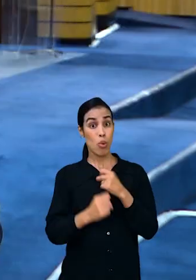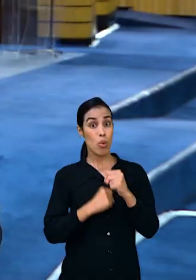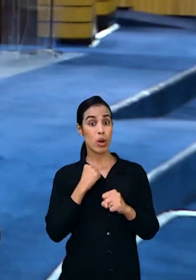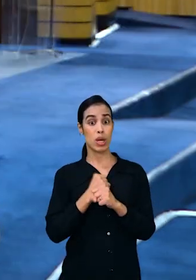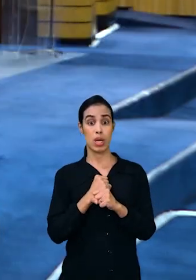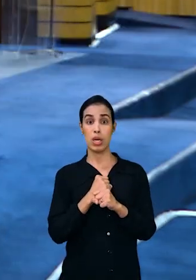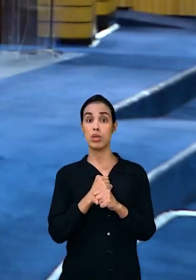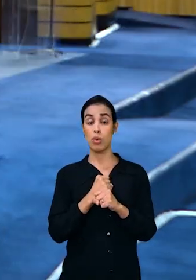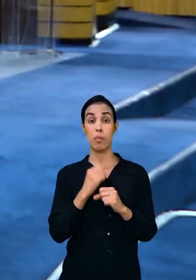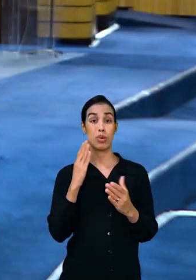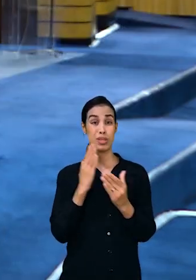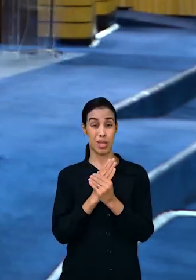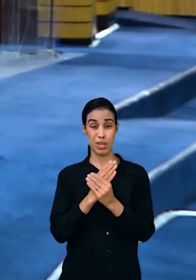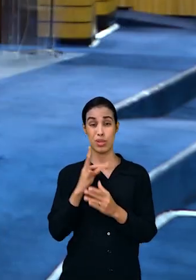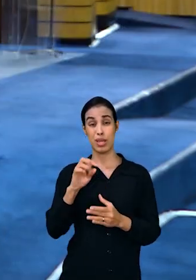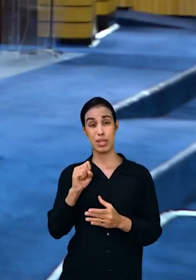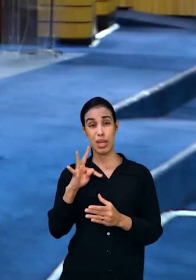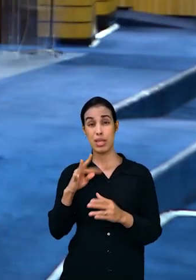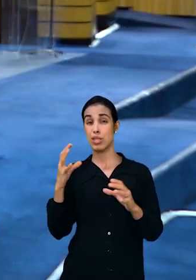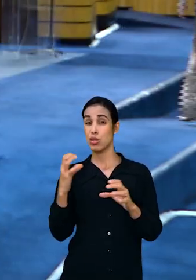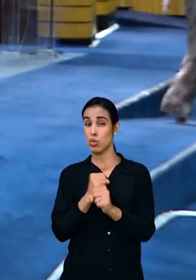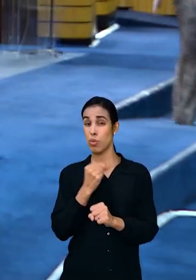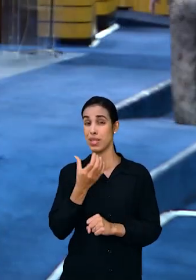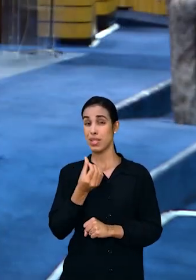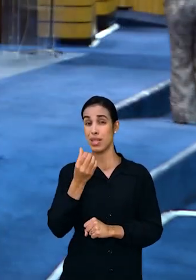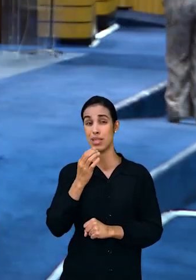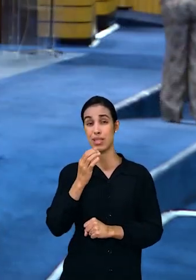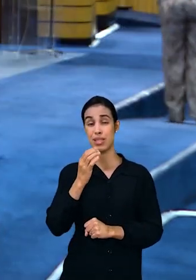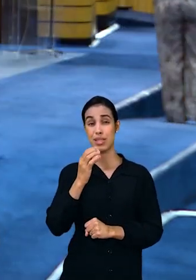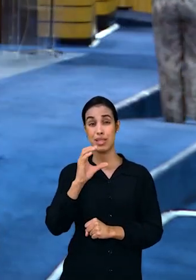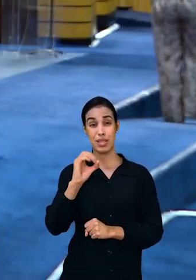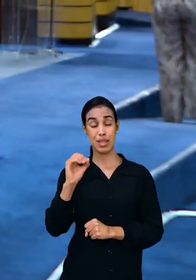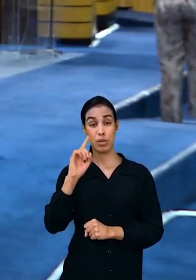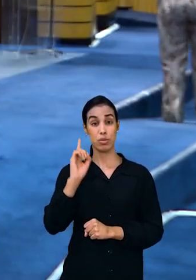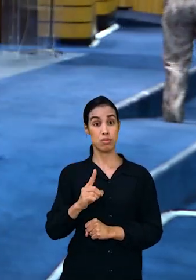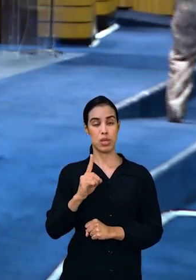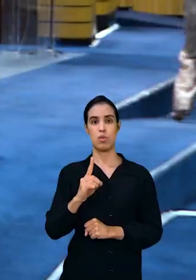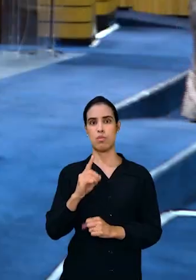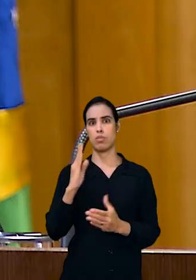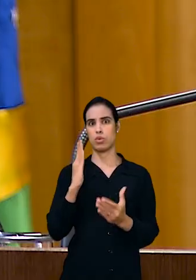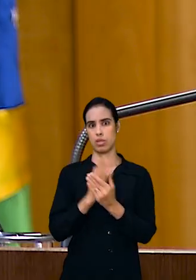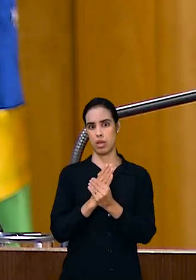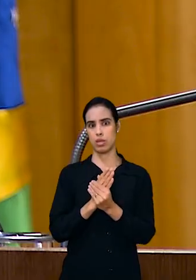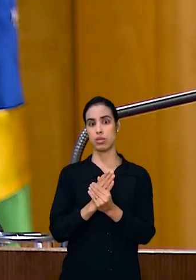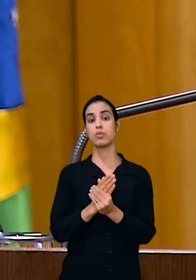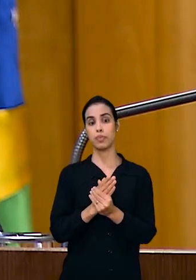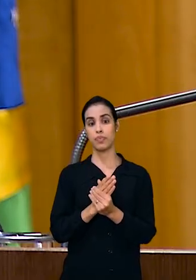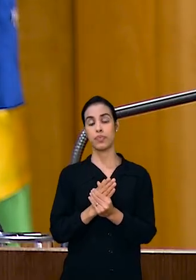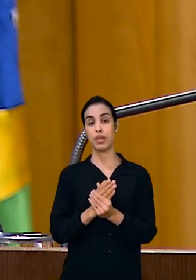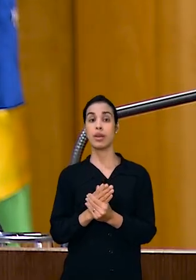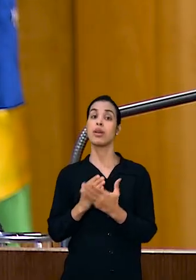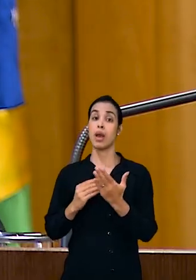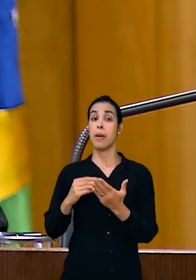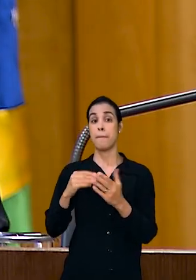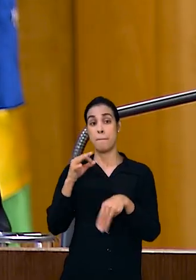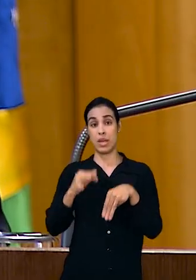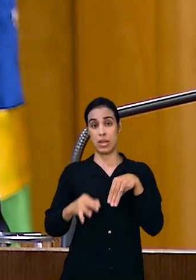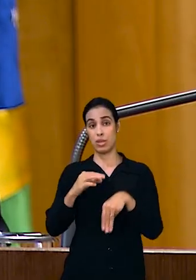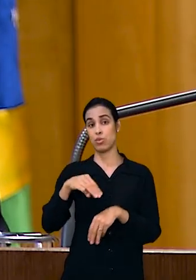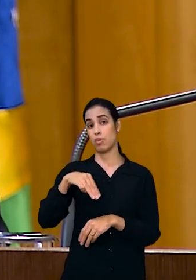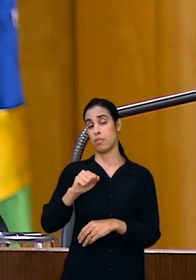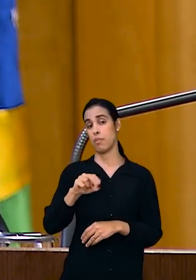Justiça do Trabalho recebe por ano uma média de 600 mil novos processos. O vice-presidente do TST e